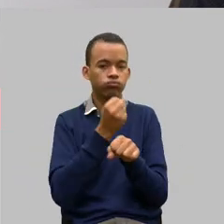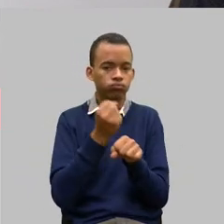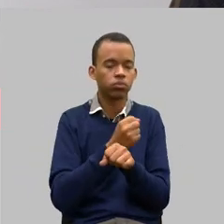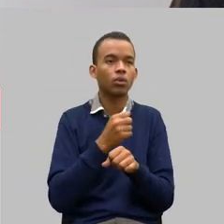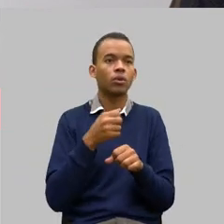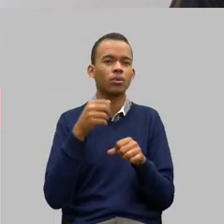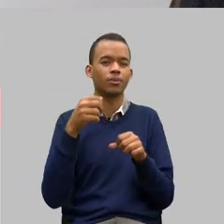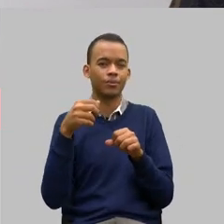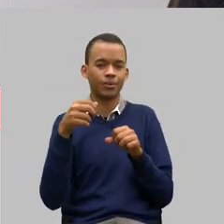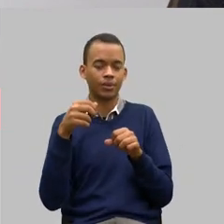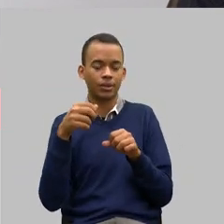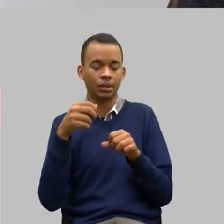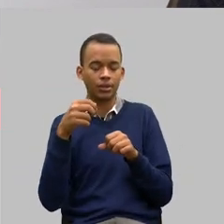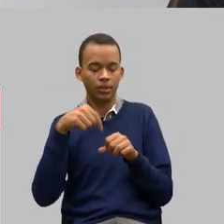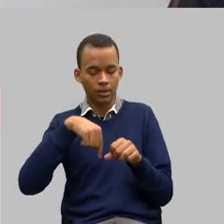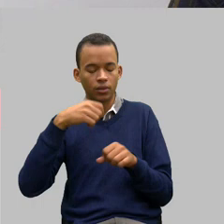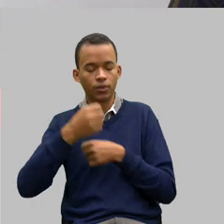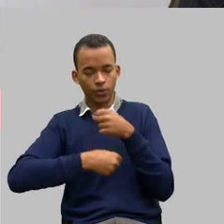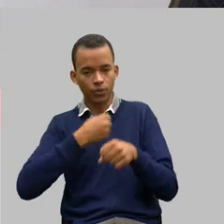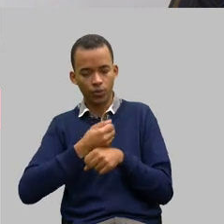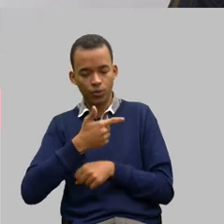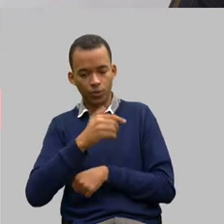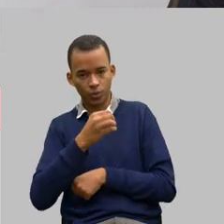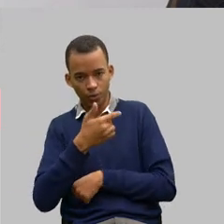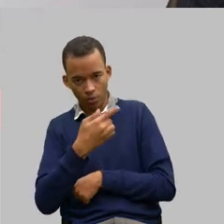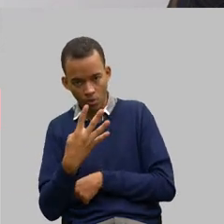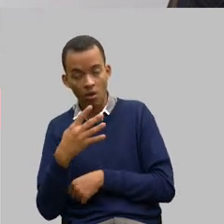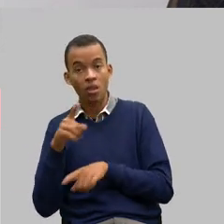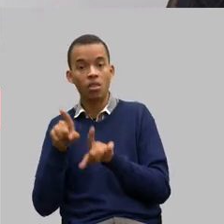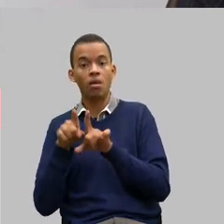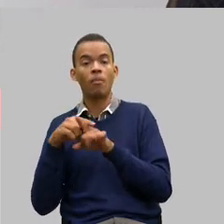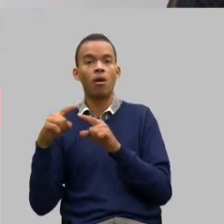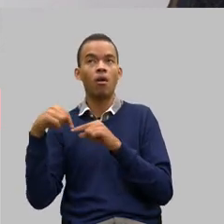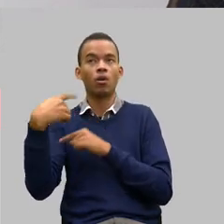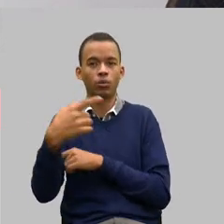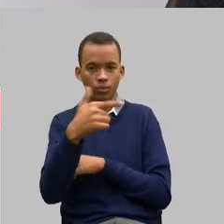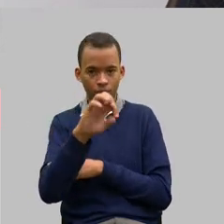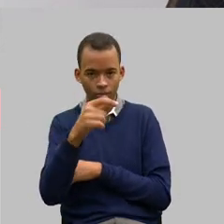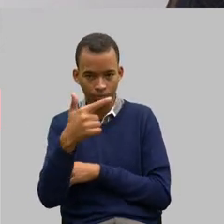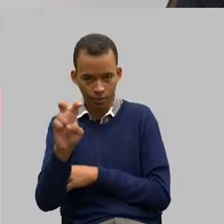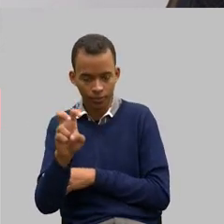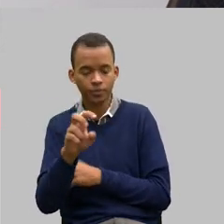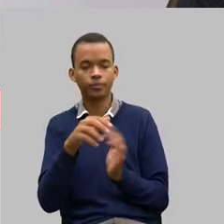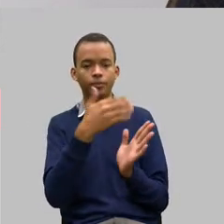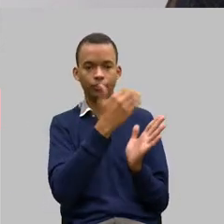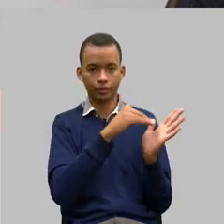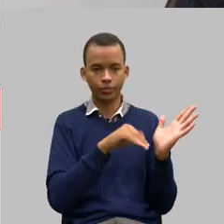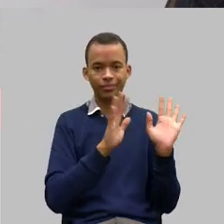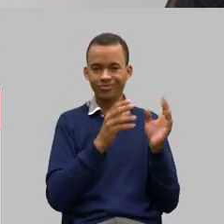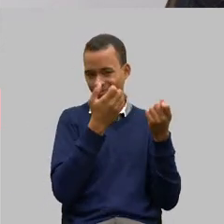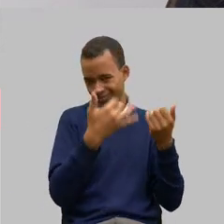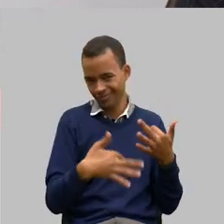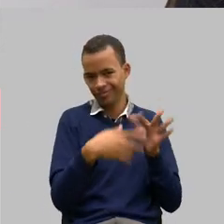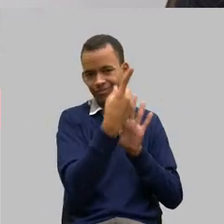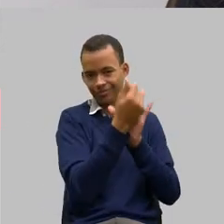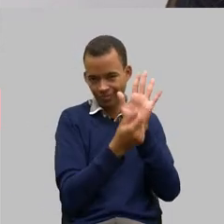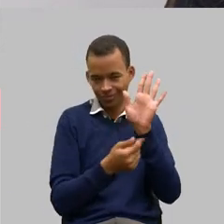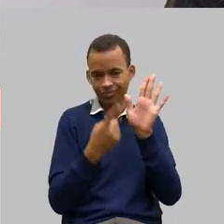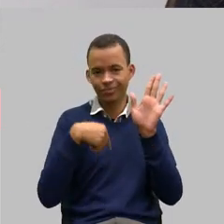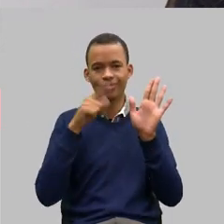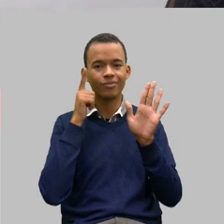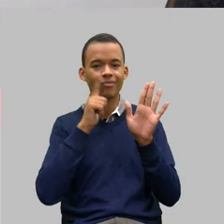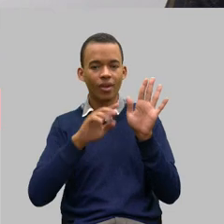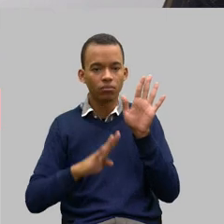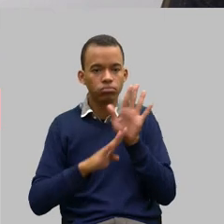pro ano de 2025 eh o secretário pontuou também o orçamento nosso eh vem evoluindo ano a ano